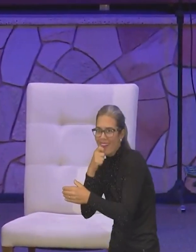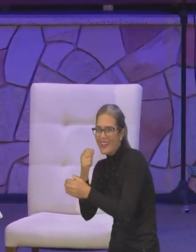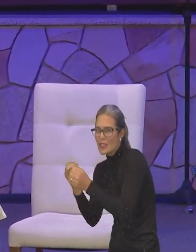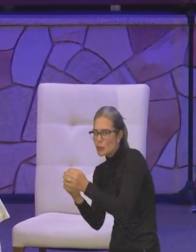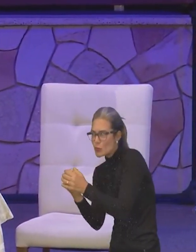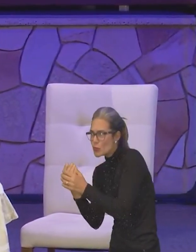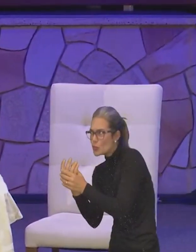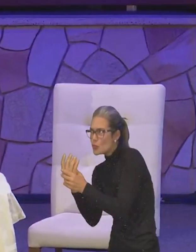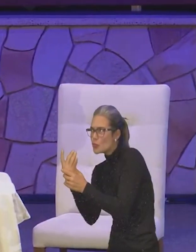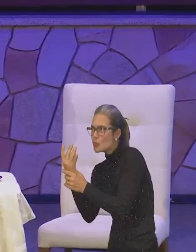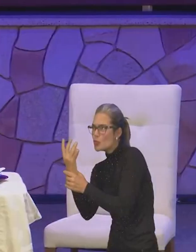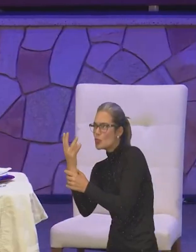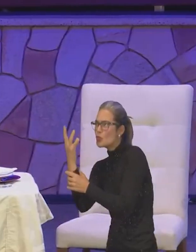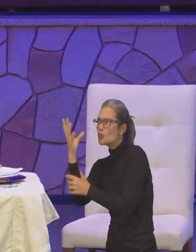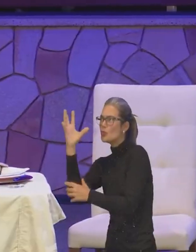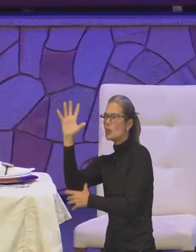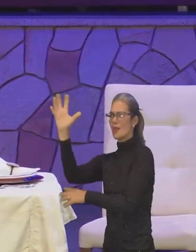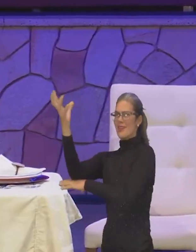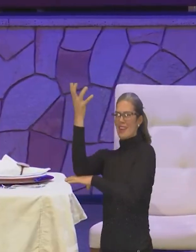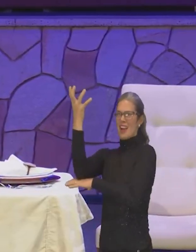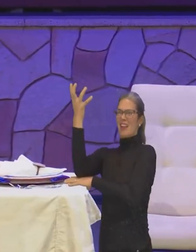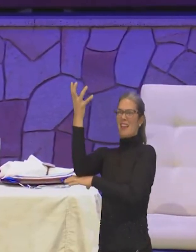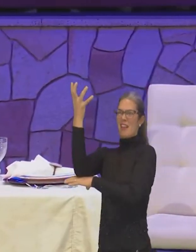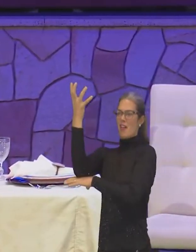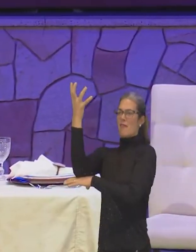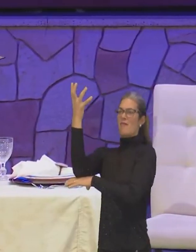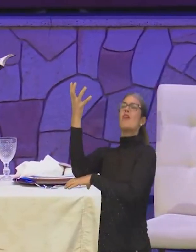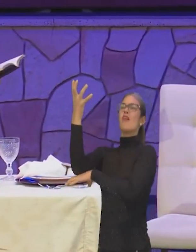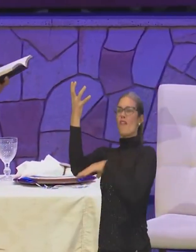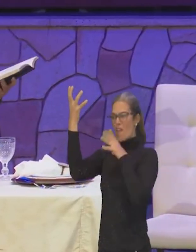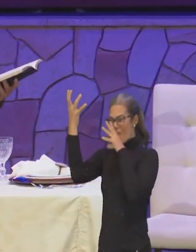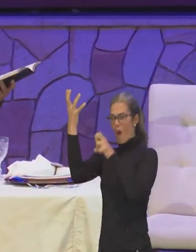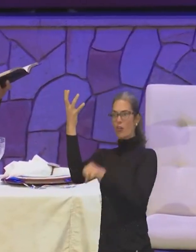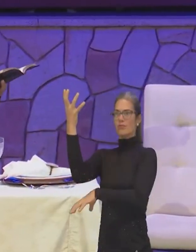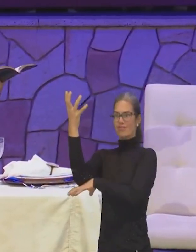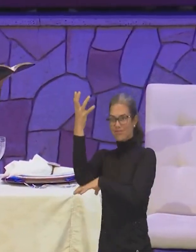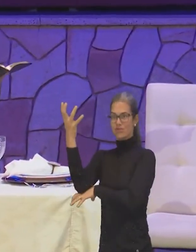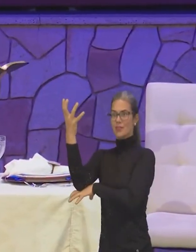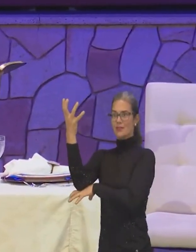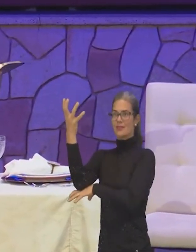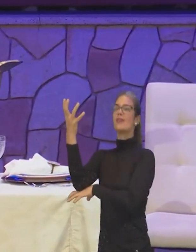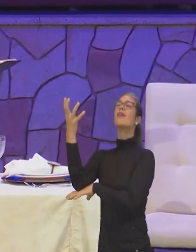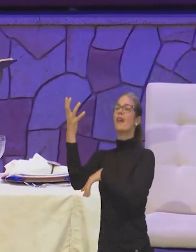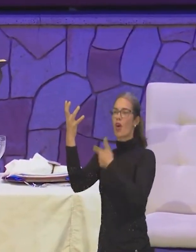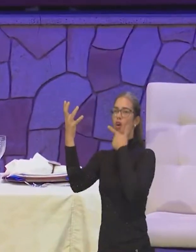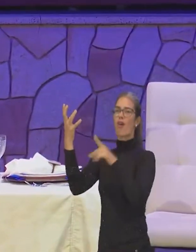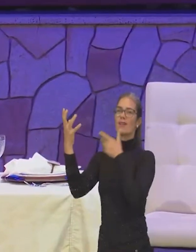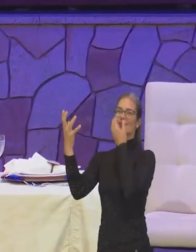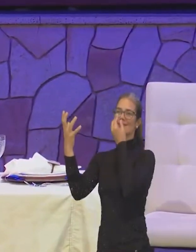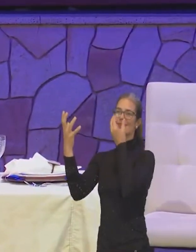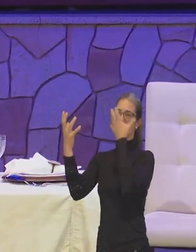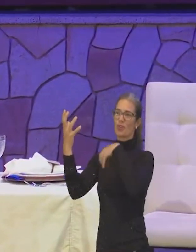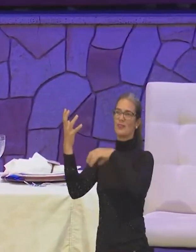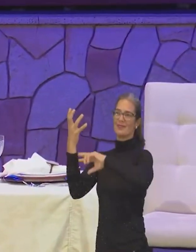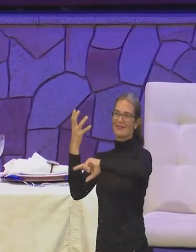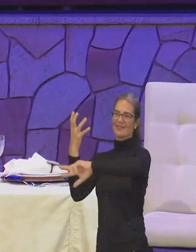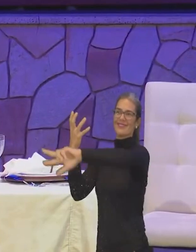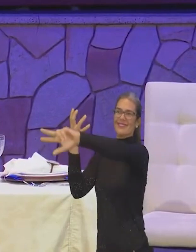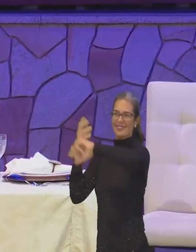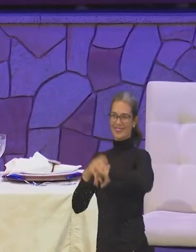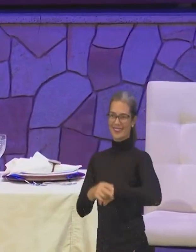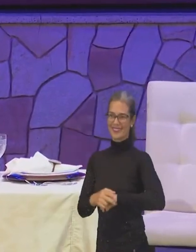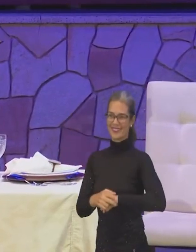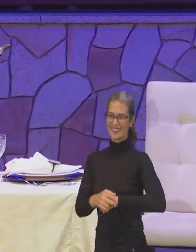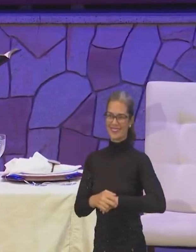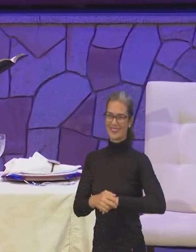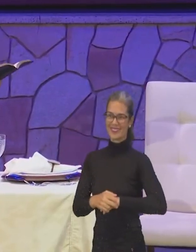esses brotos de oliveira precisam estar ao redor da mesa. A expressão hebraica para